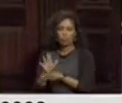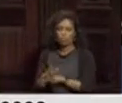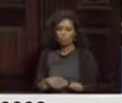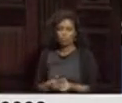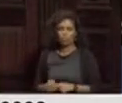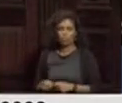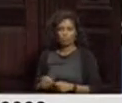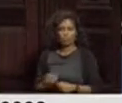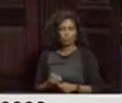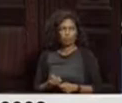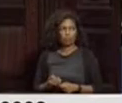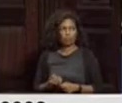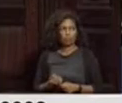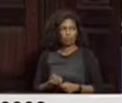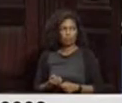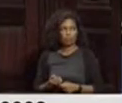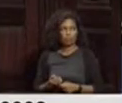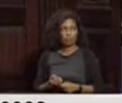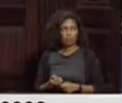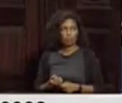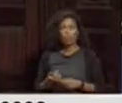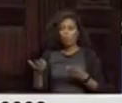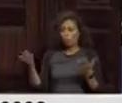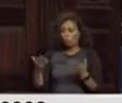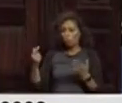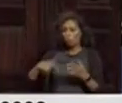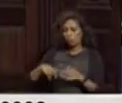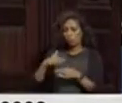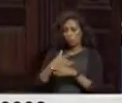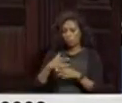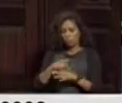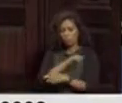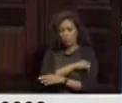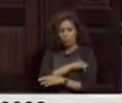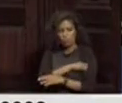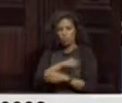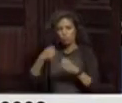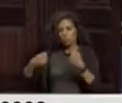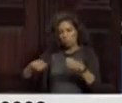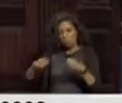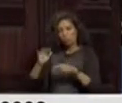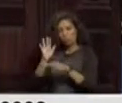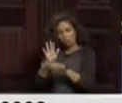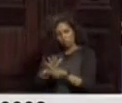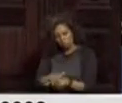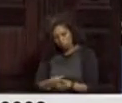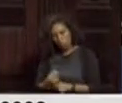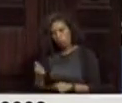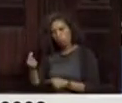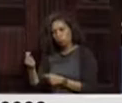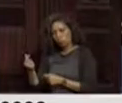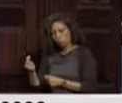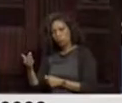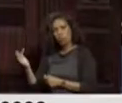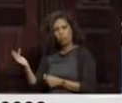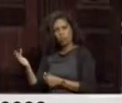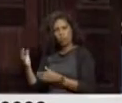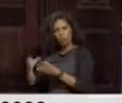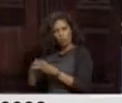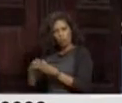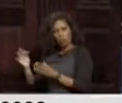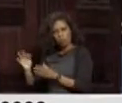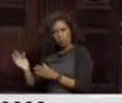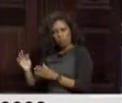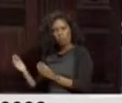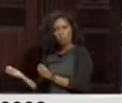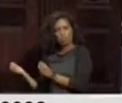outras. Então, tem que ter mais recursos, tem que ter investimentos sociais.